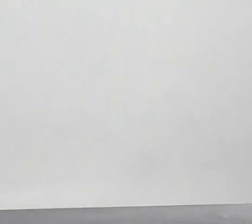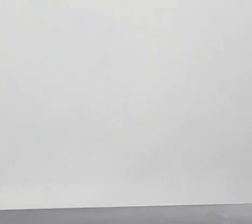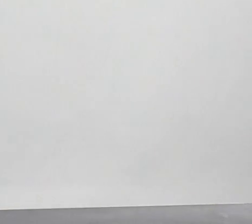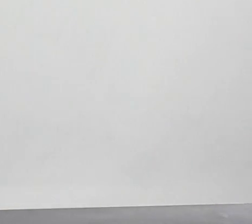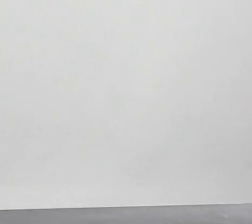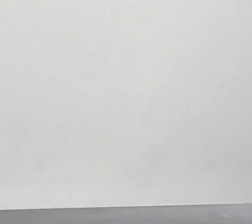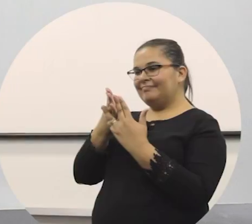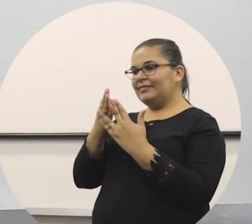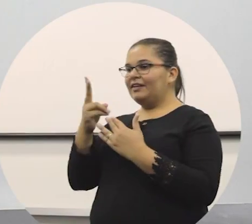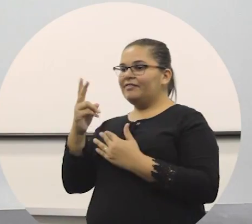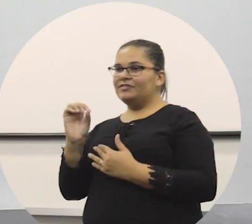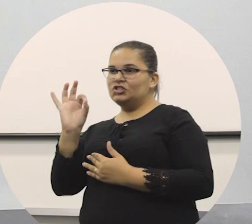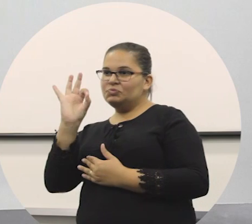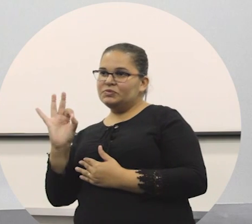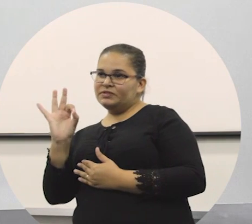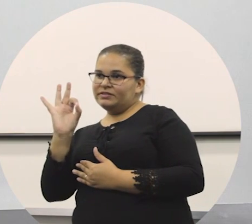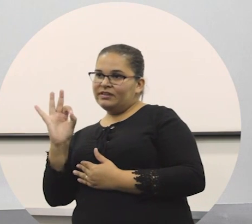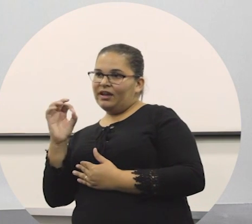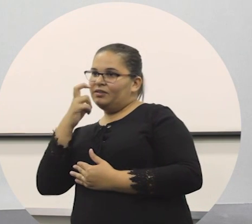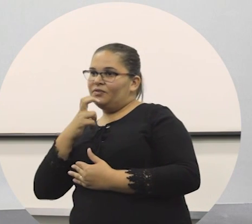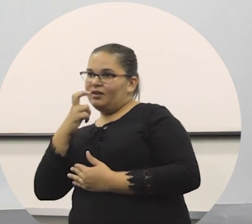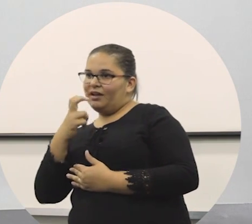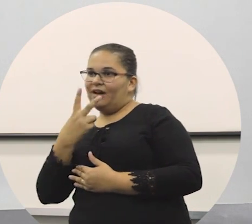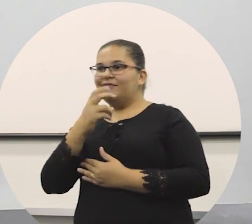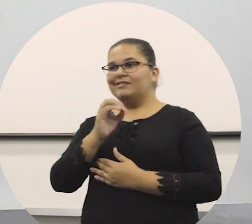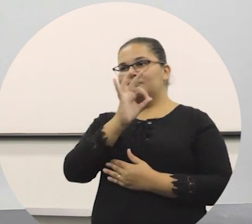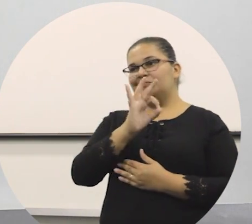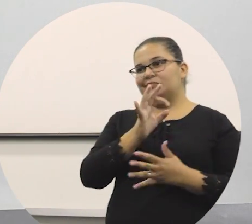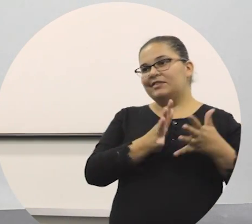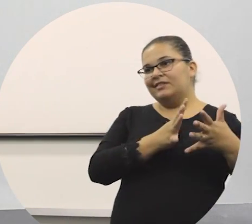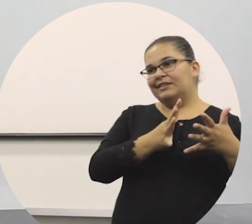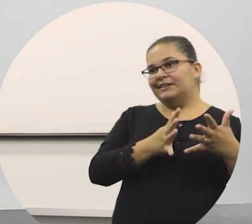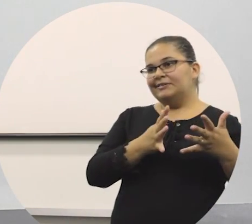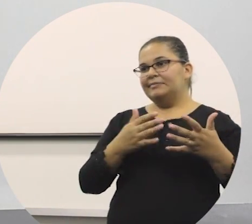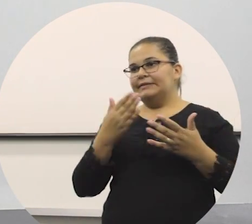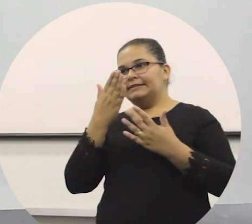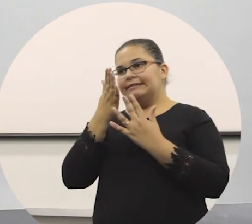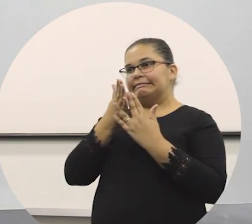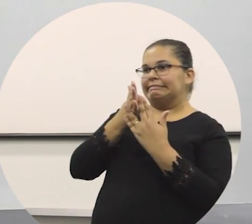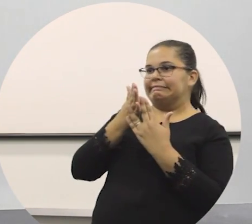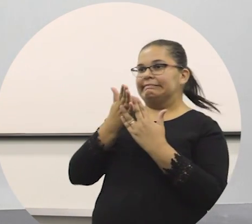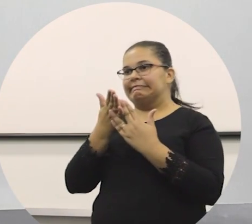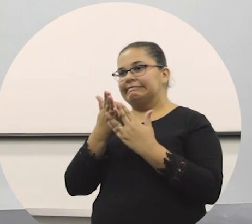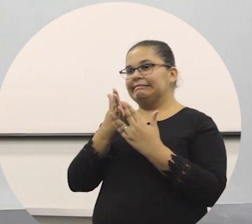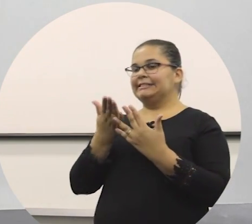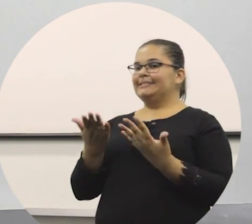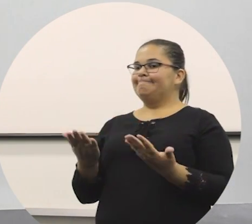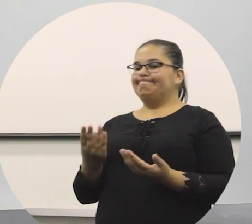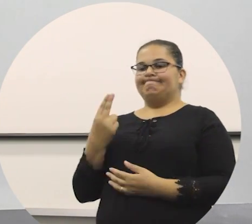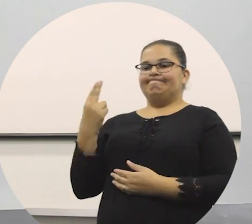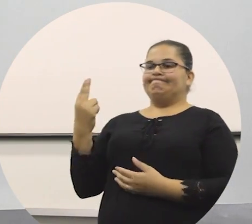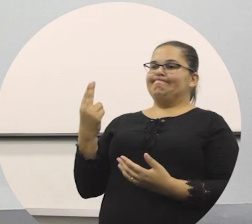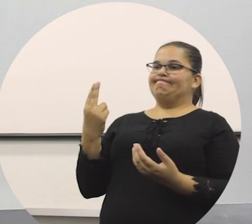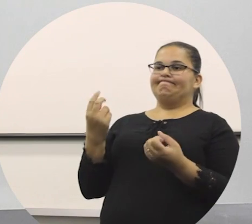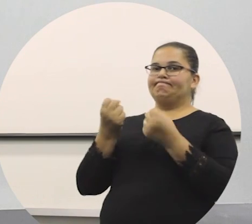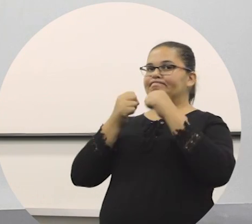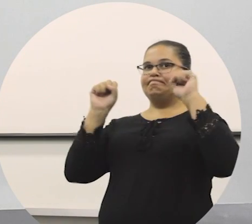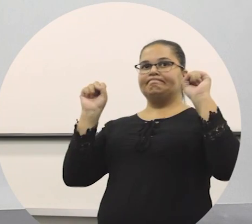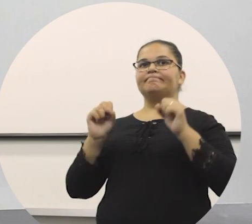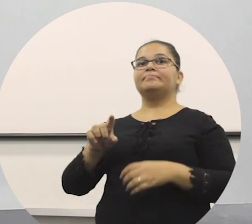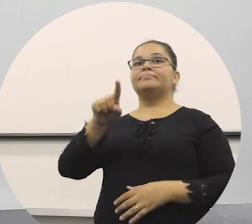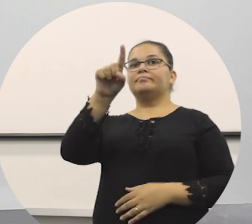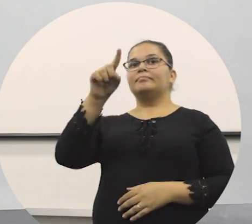ou 20% de acesso da língua oral e 20% de acesso da língua de sinais, aí realmente não tem como. Posso?